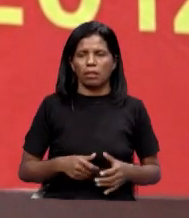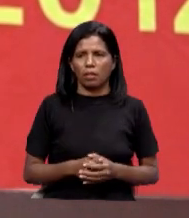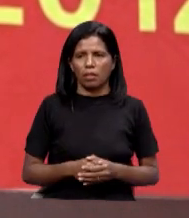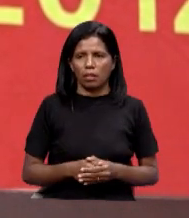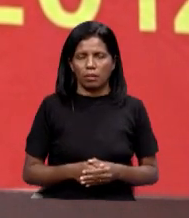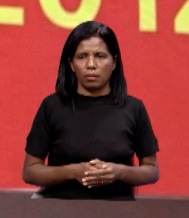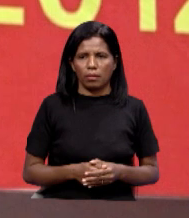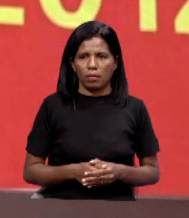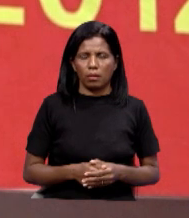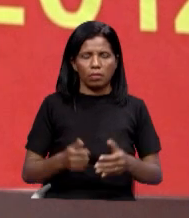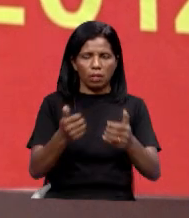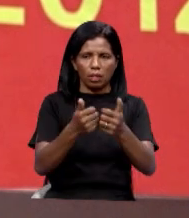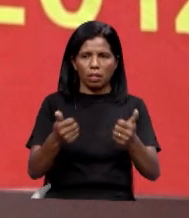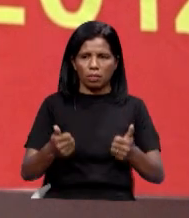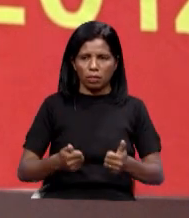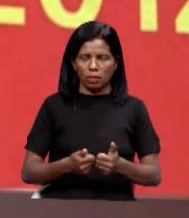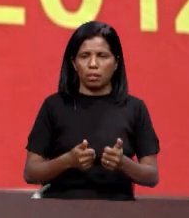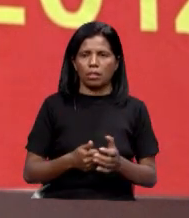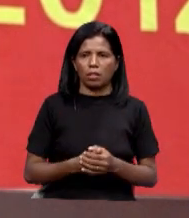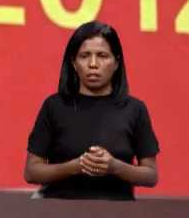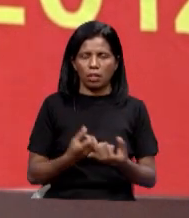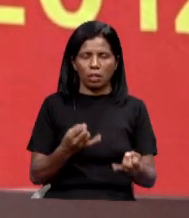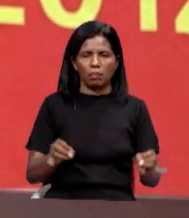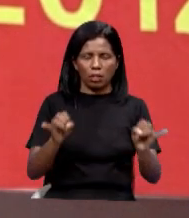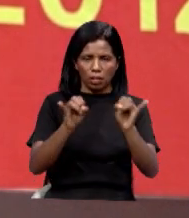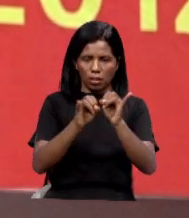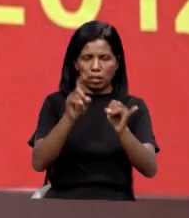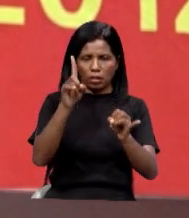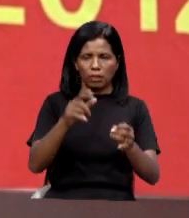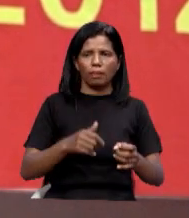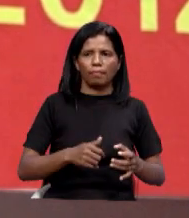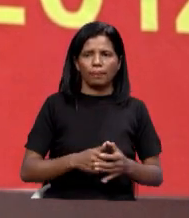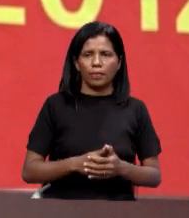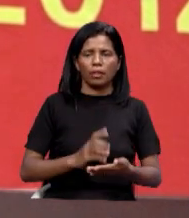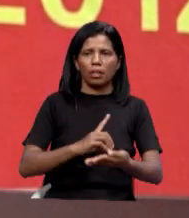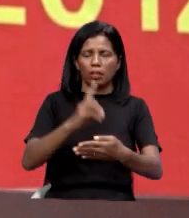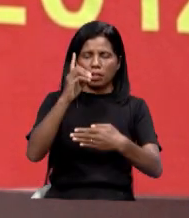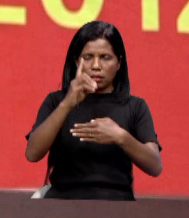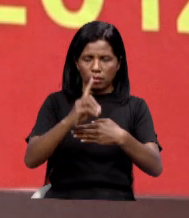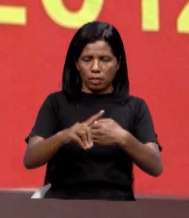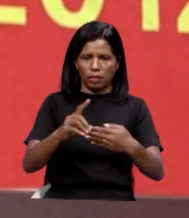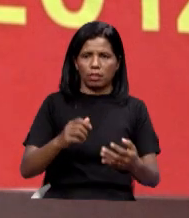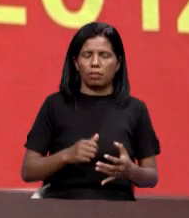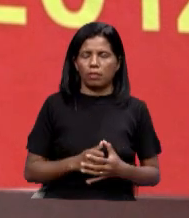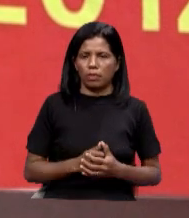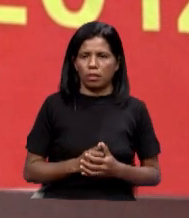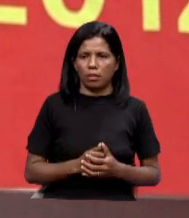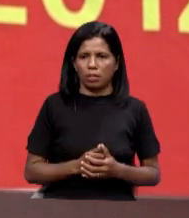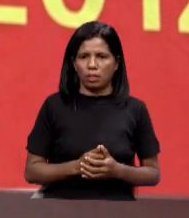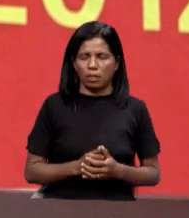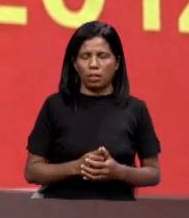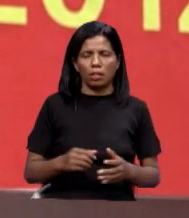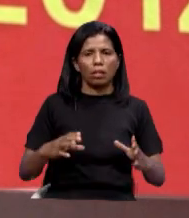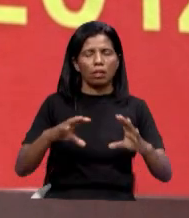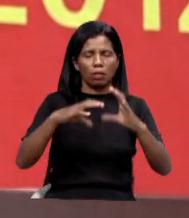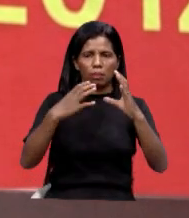inclui associação importante também, por desenvolver a indústria de turismo, comércio,